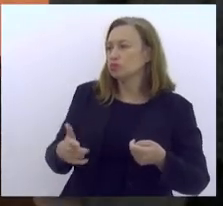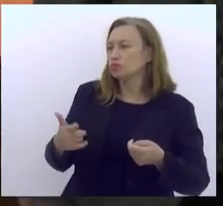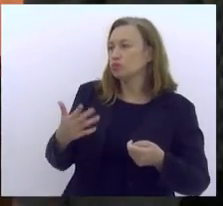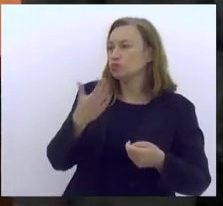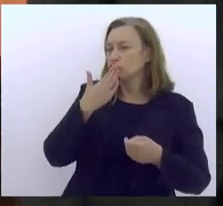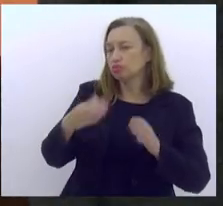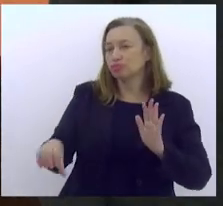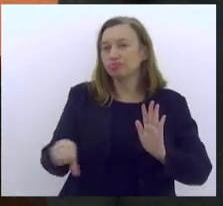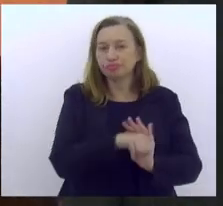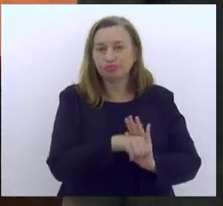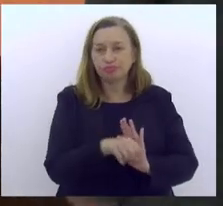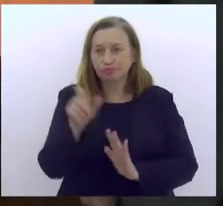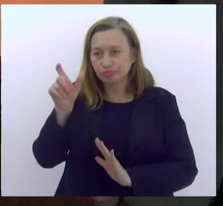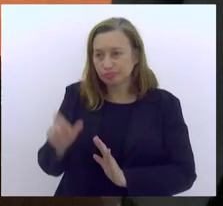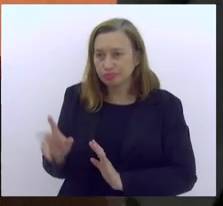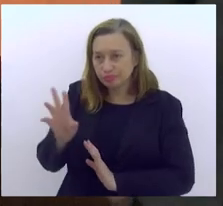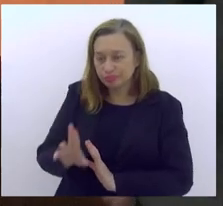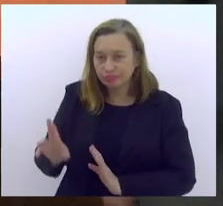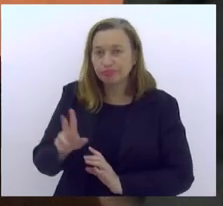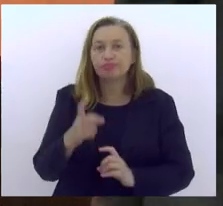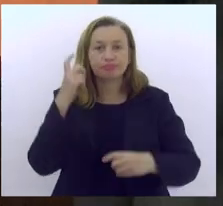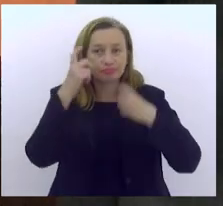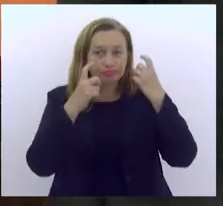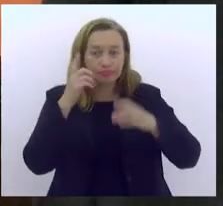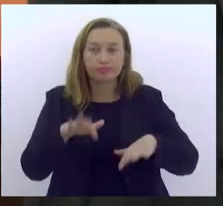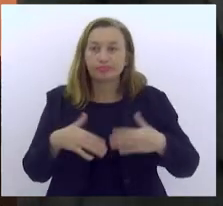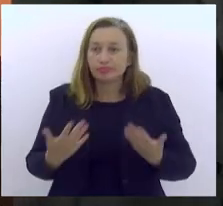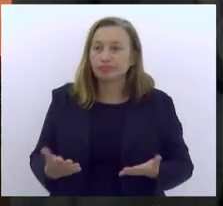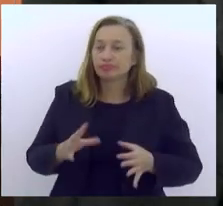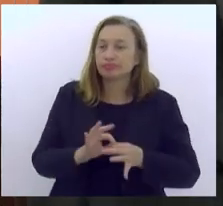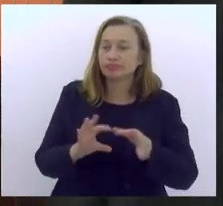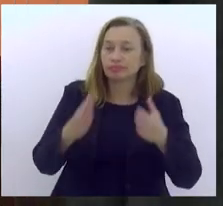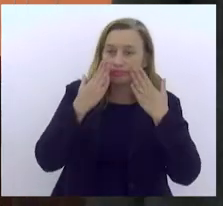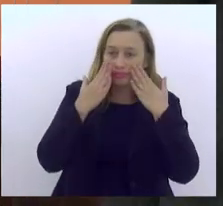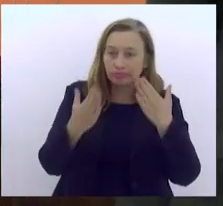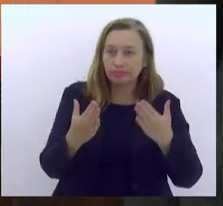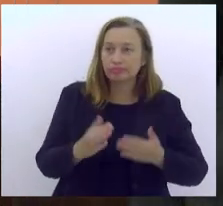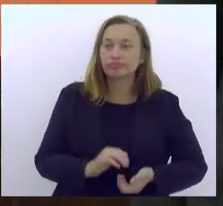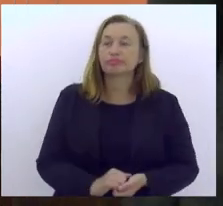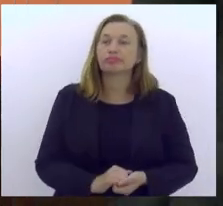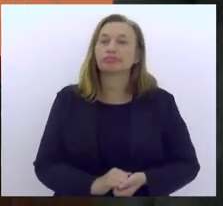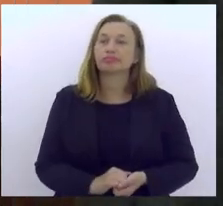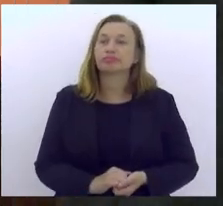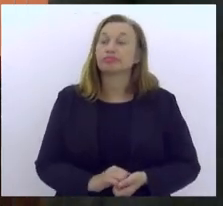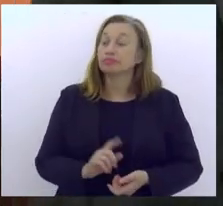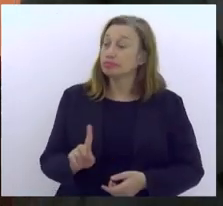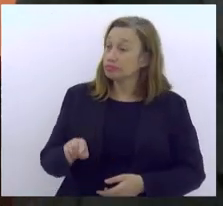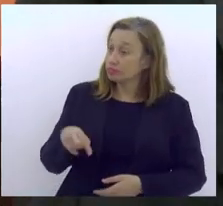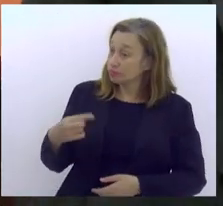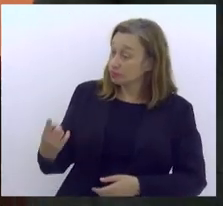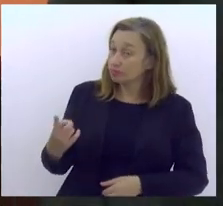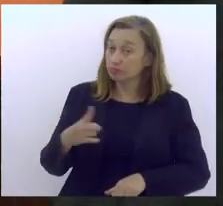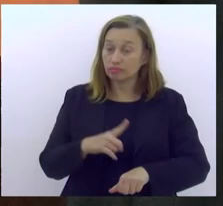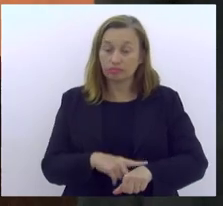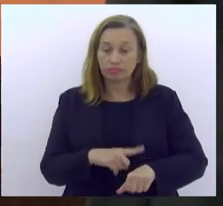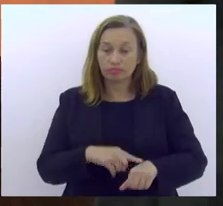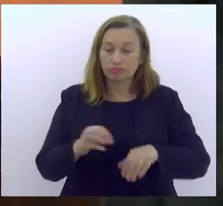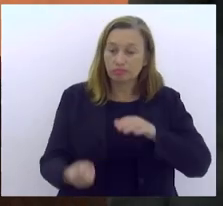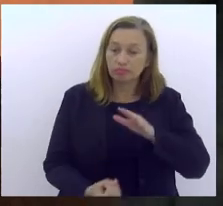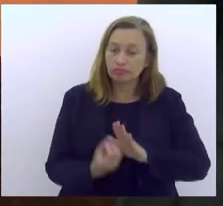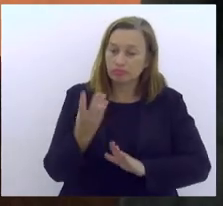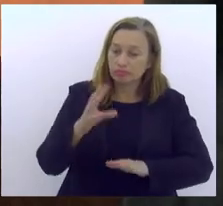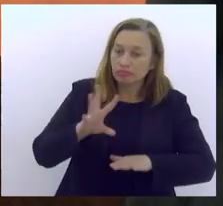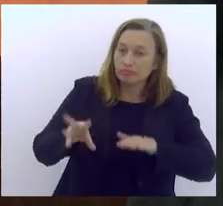do usuário. Essa é a nossa preocupação, então a gente vai deixar para apresentar esse destaque na próxima, né, vamos fazer essa emenda em